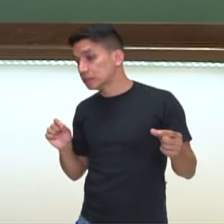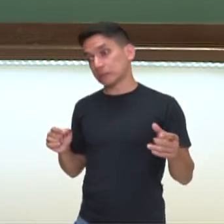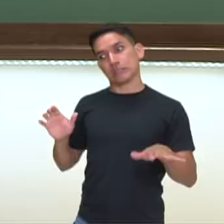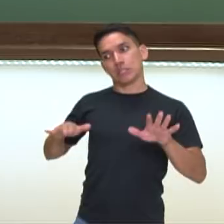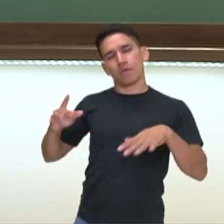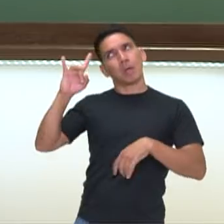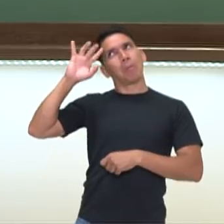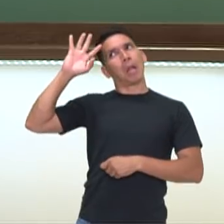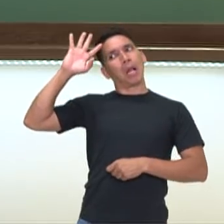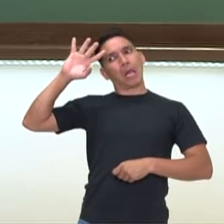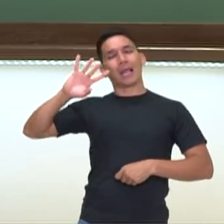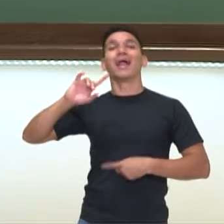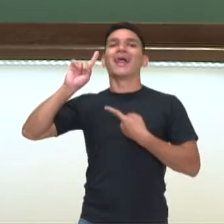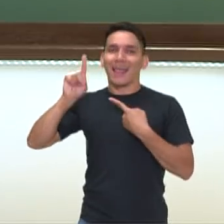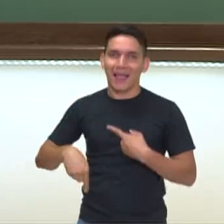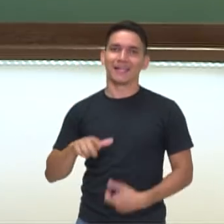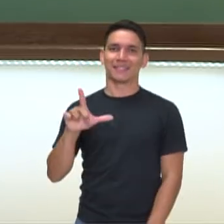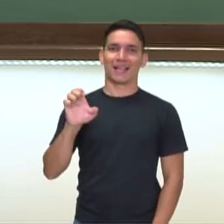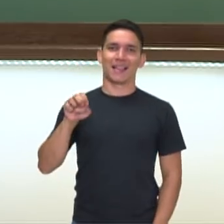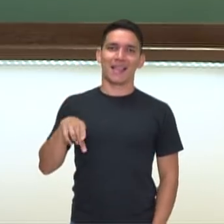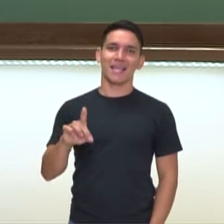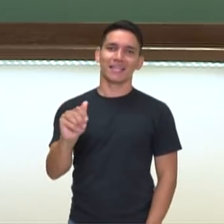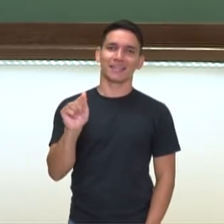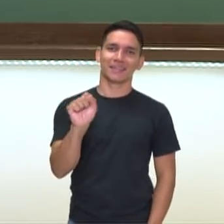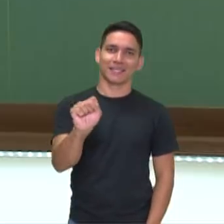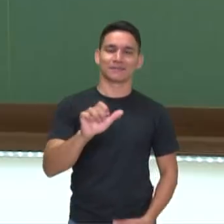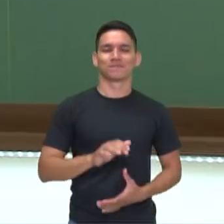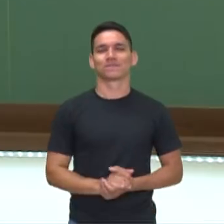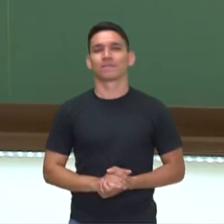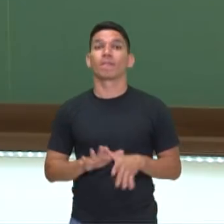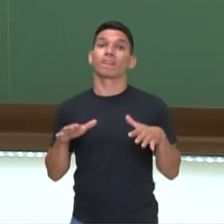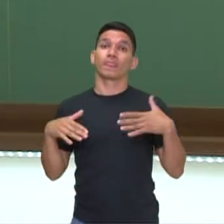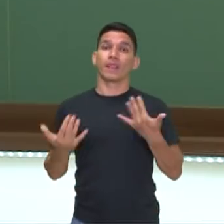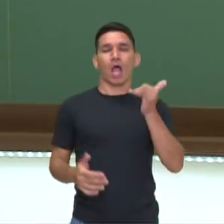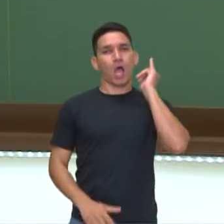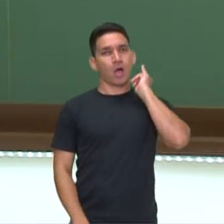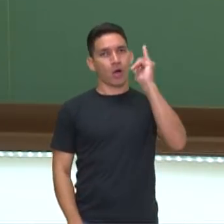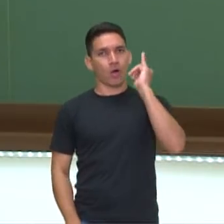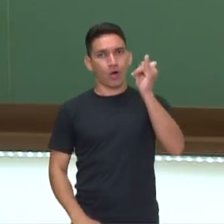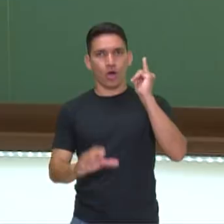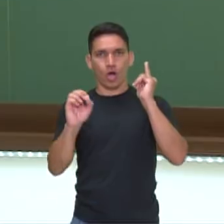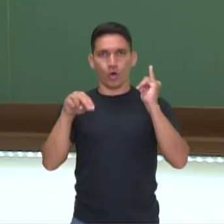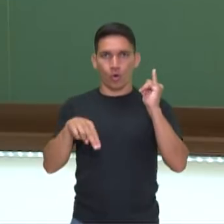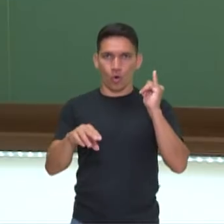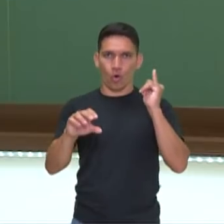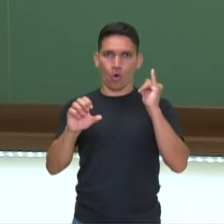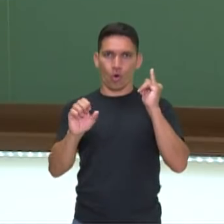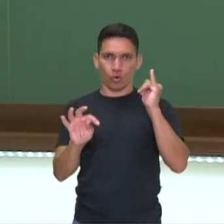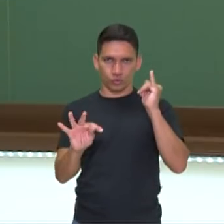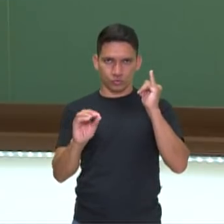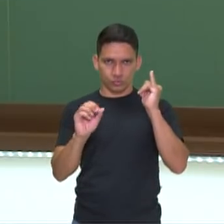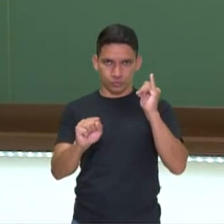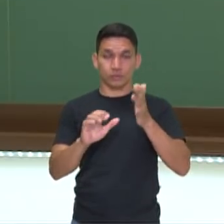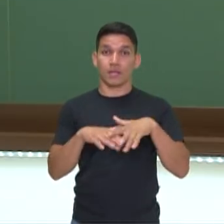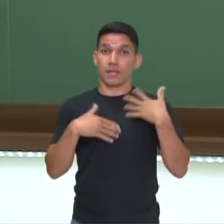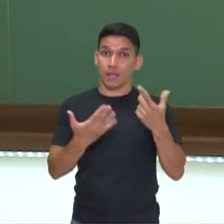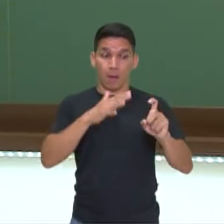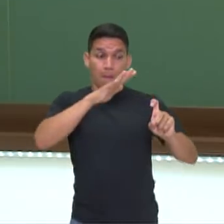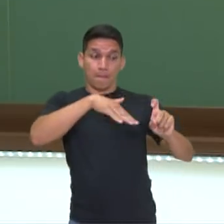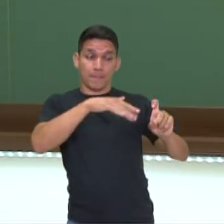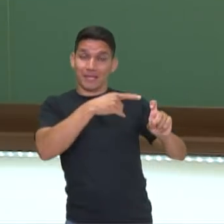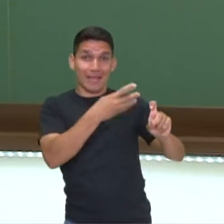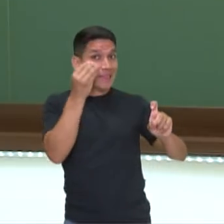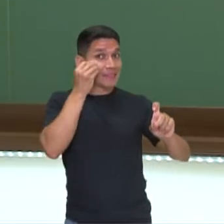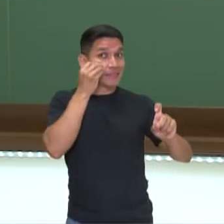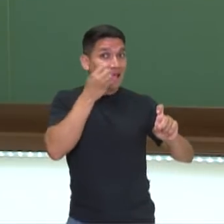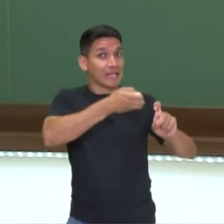nós chamamos de lendas. Bom, já os contos é um pouco diferente, ó. Mito, explicação narrativa sobre a origem